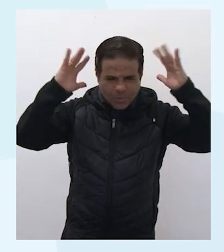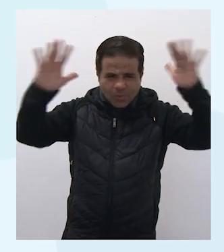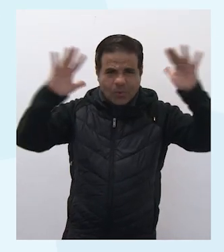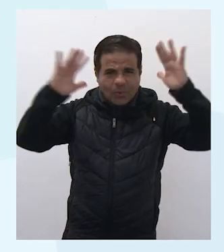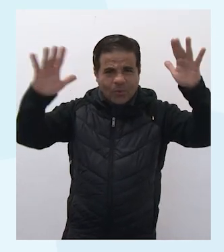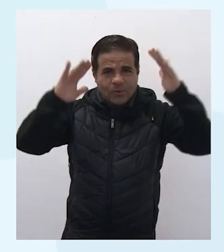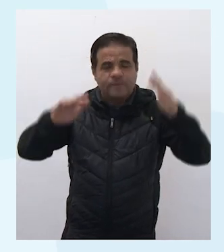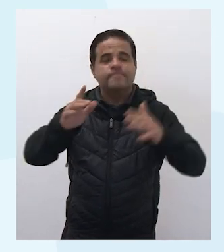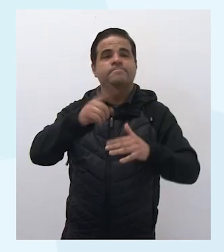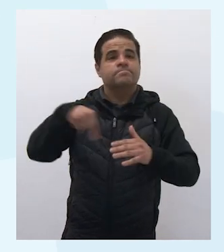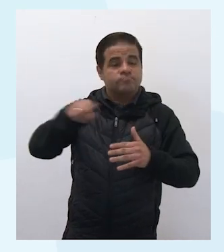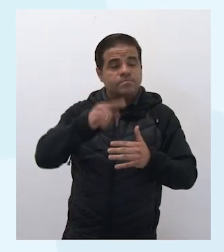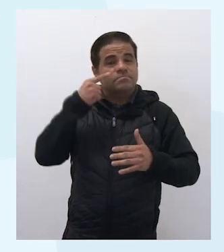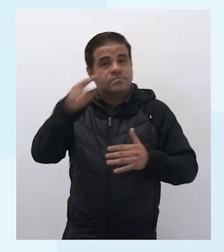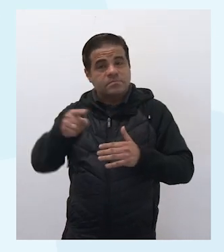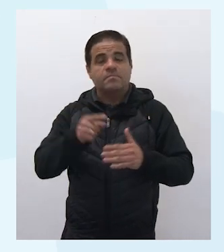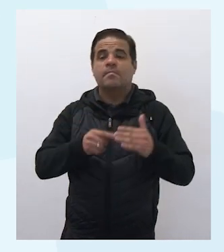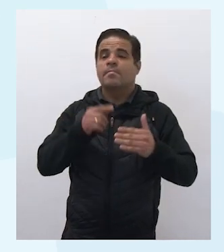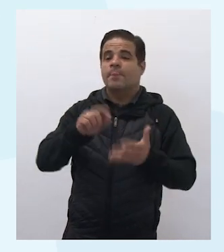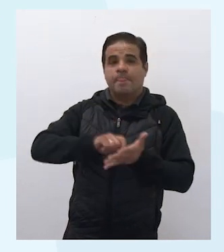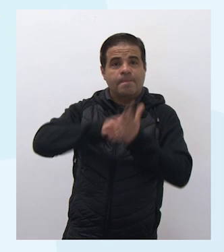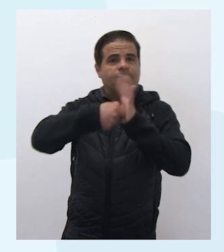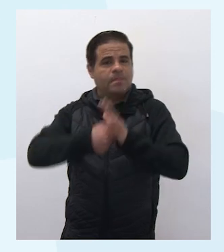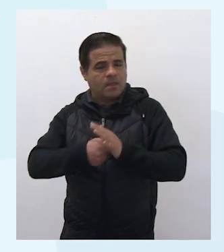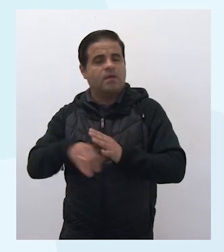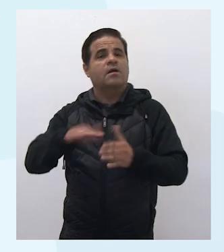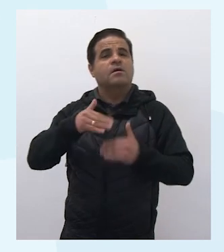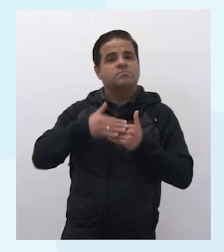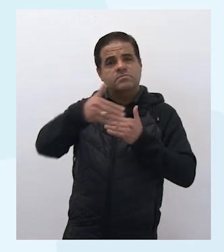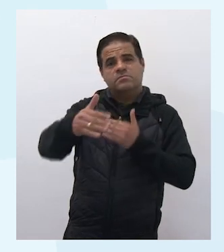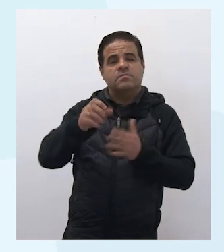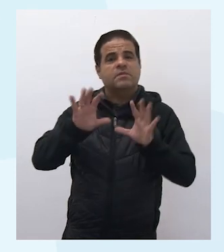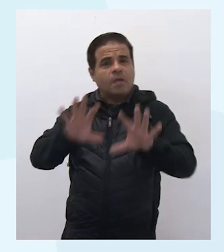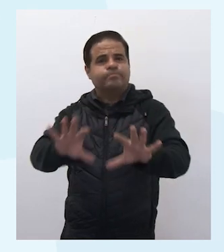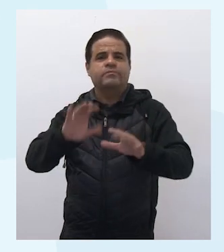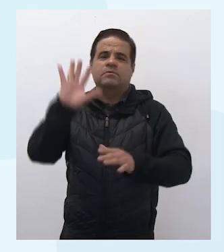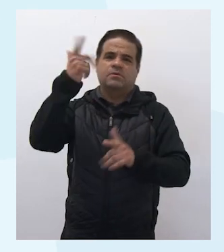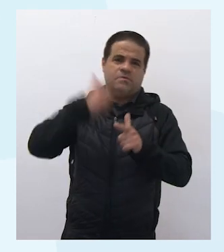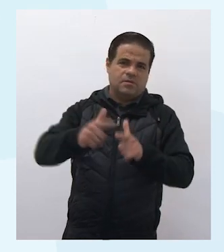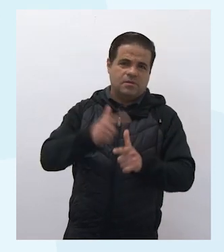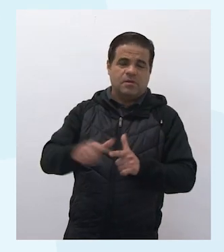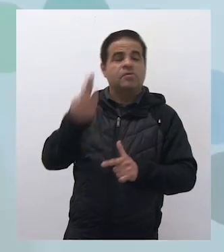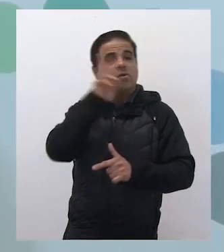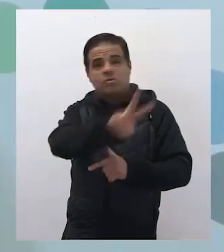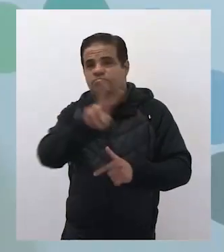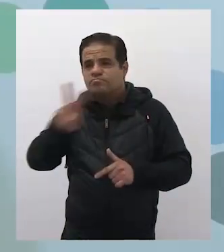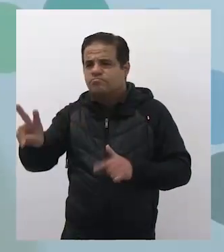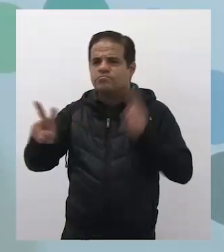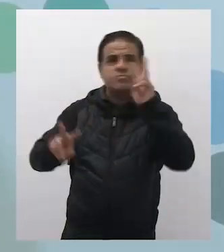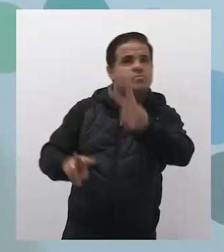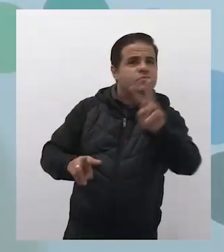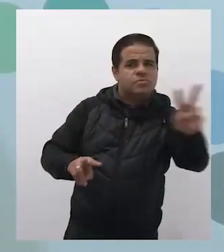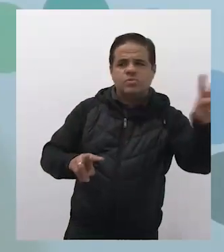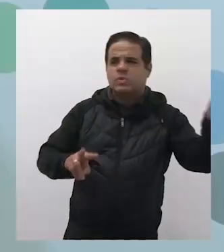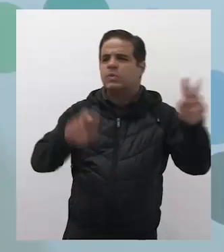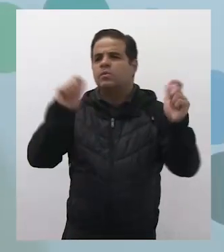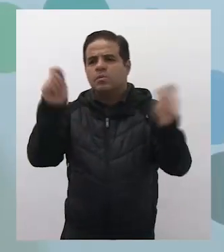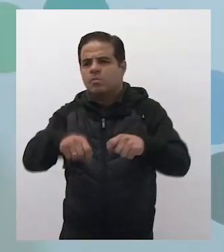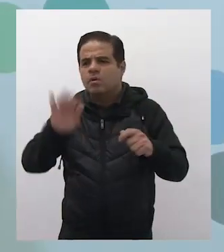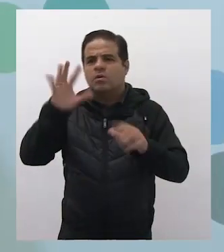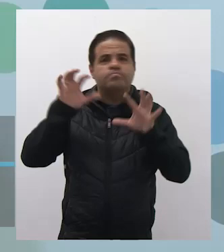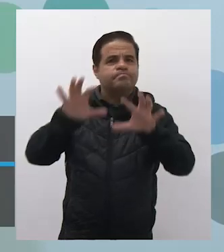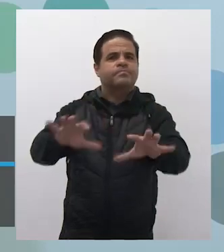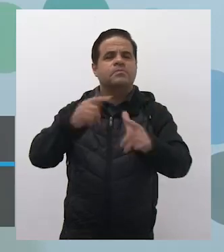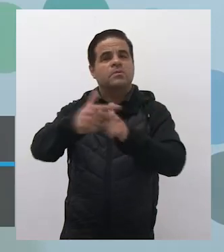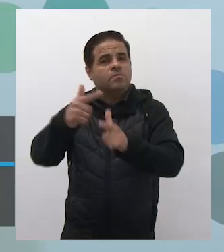É, com vistas ao bloqueio dessa causa raiz que está ocasionando o problema. Então, olhamos lá atrás o que pode ter causado